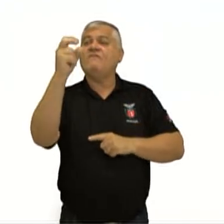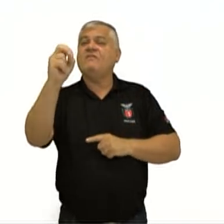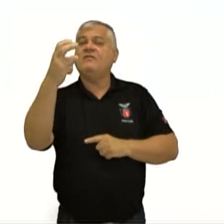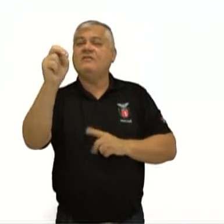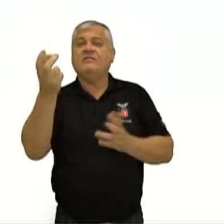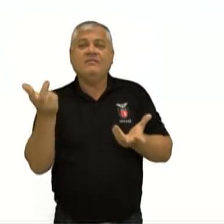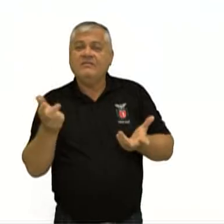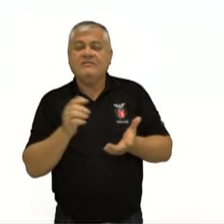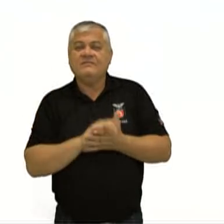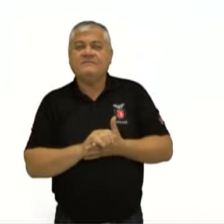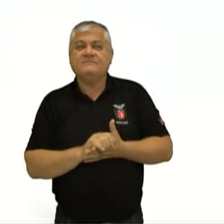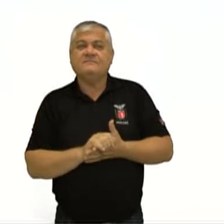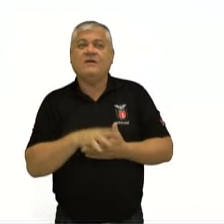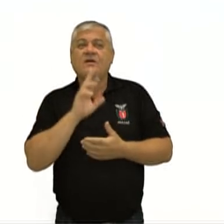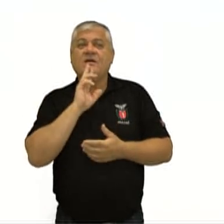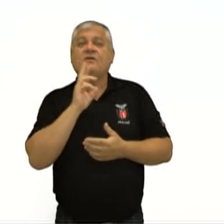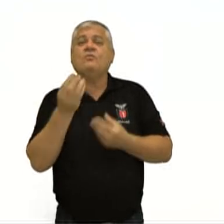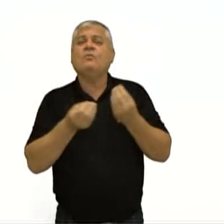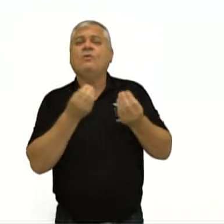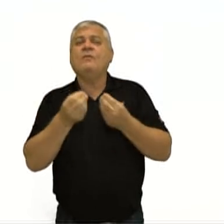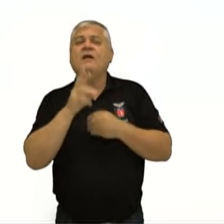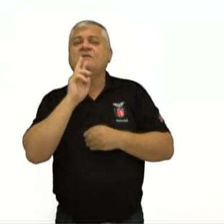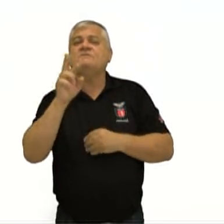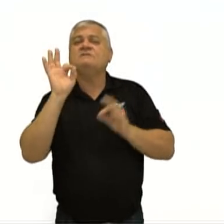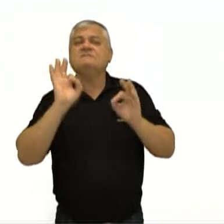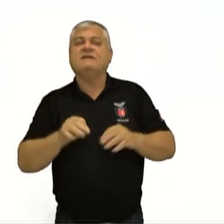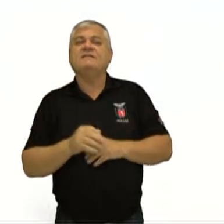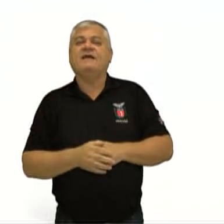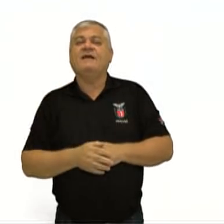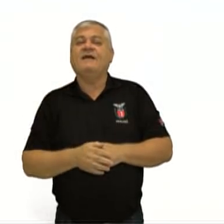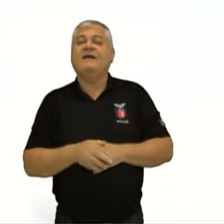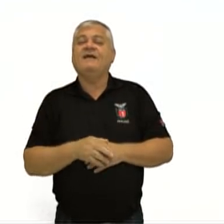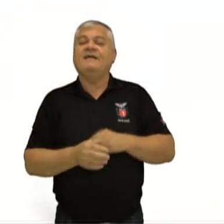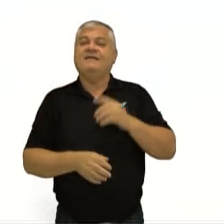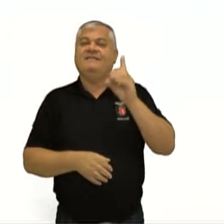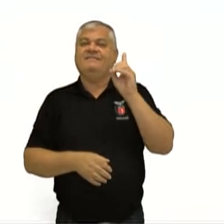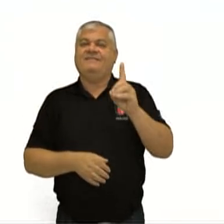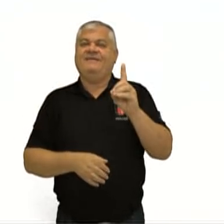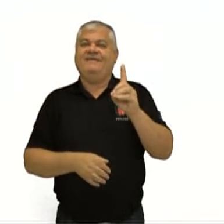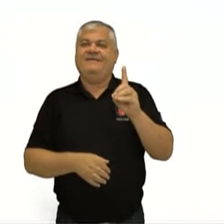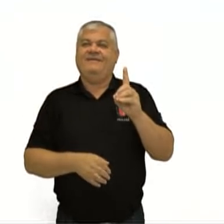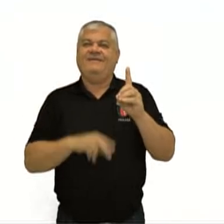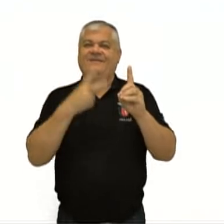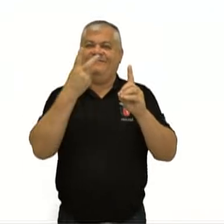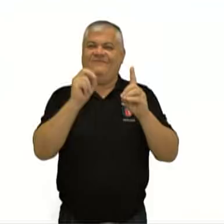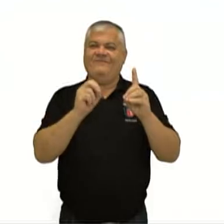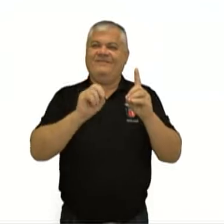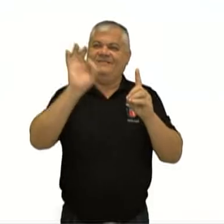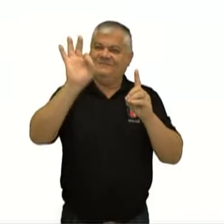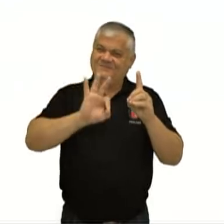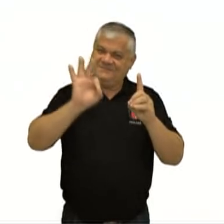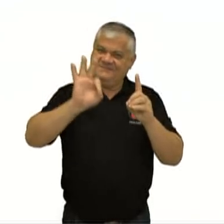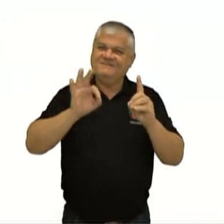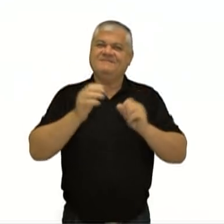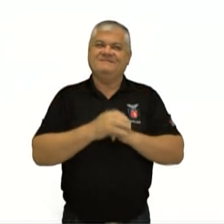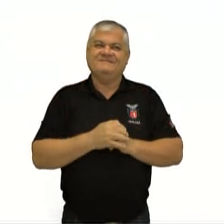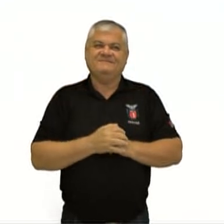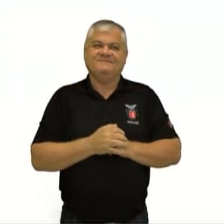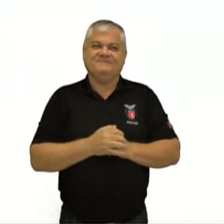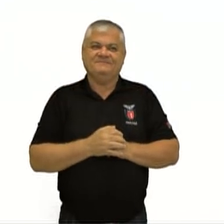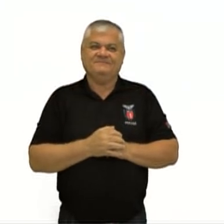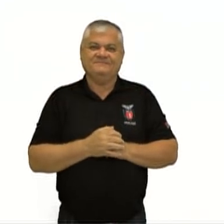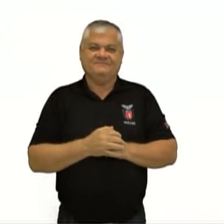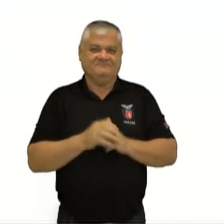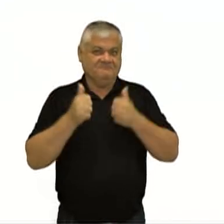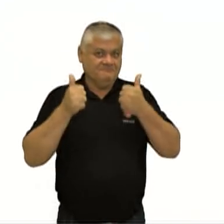20 é quanto? 20. Então, qual vai ser a resposta correta? A resposta correta vai ser 20%, que é a letra D. Então,